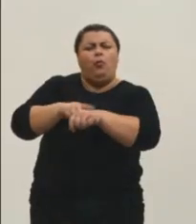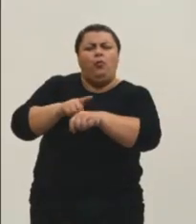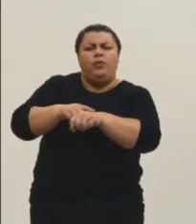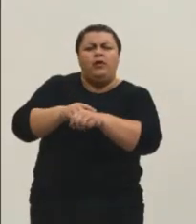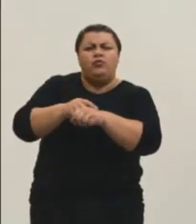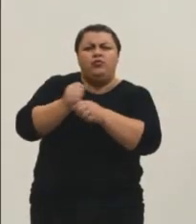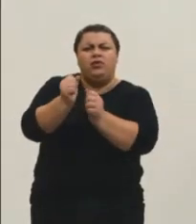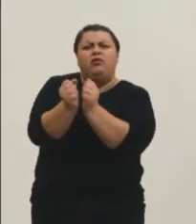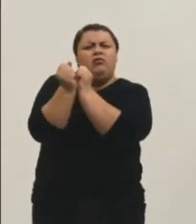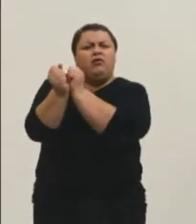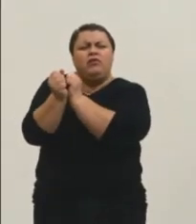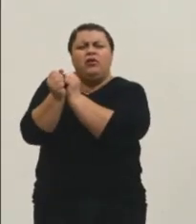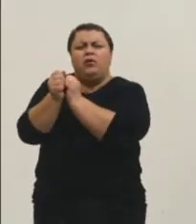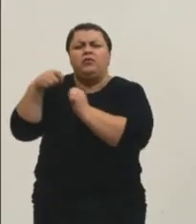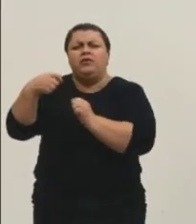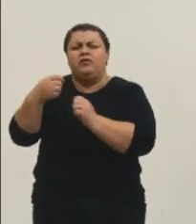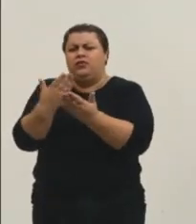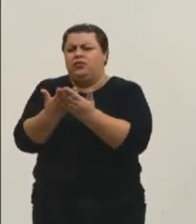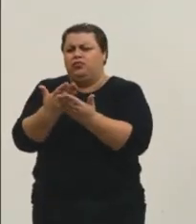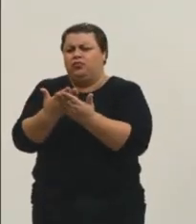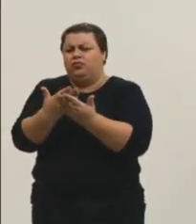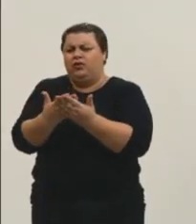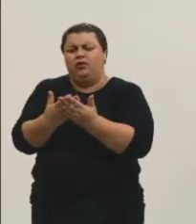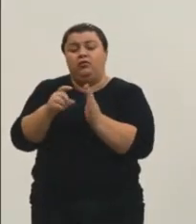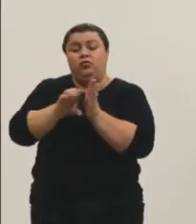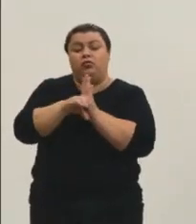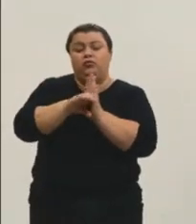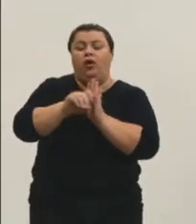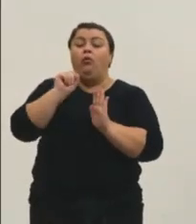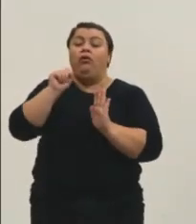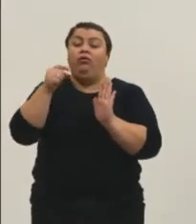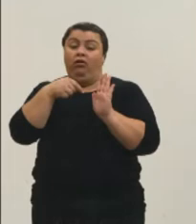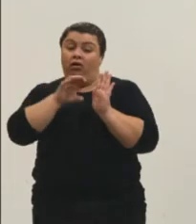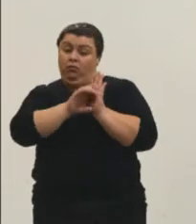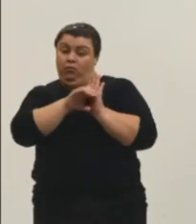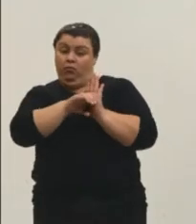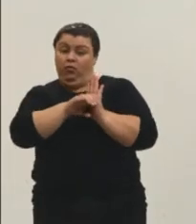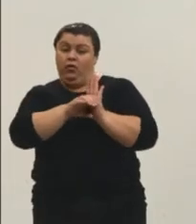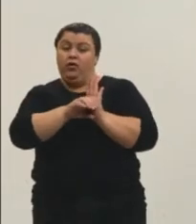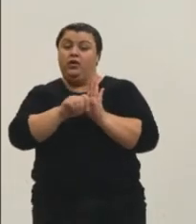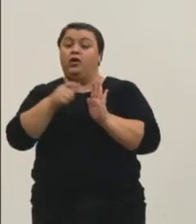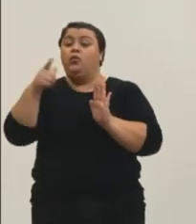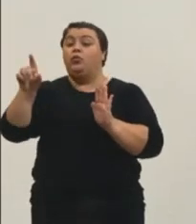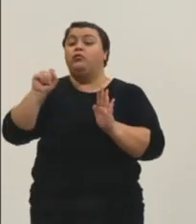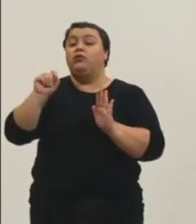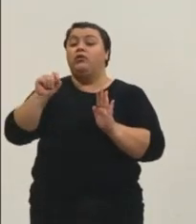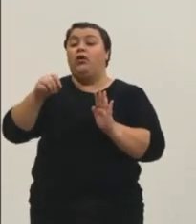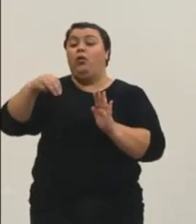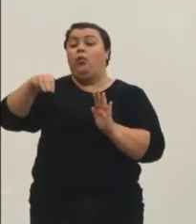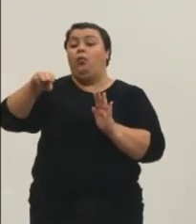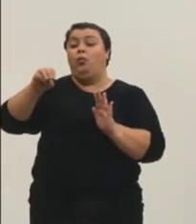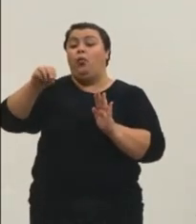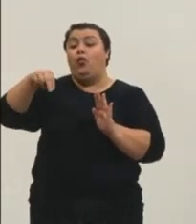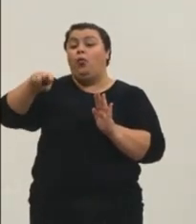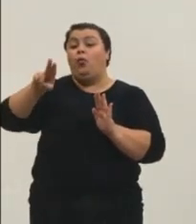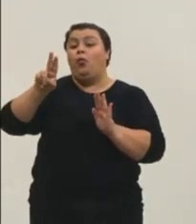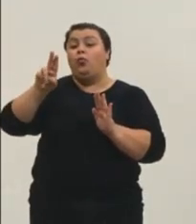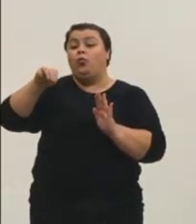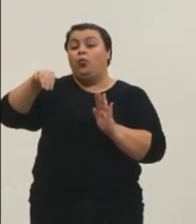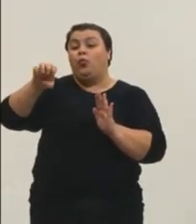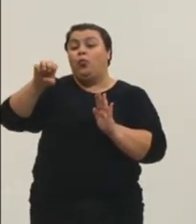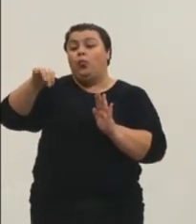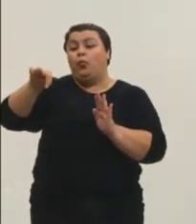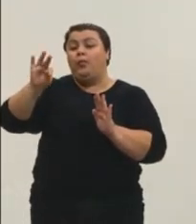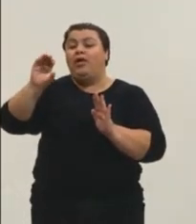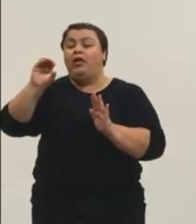esses dois conceitos o que que é memória e o que ter monumento E essas duas questões Elas têm relação